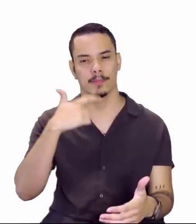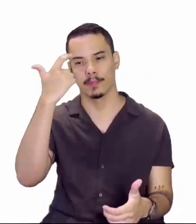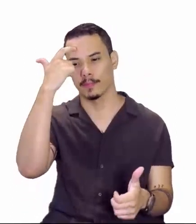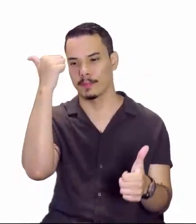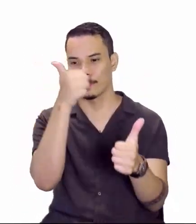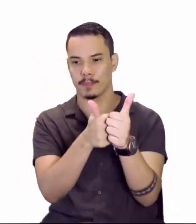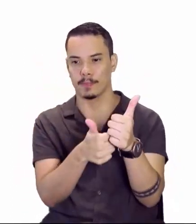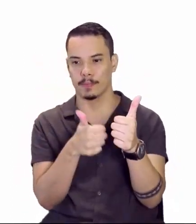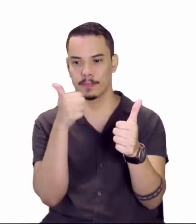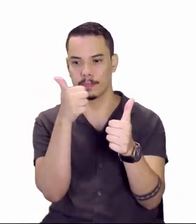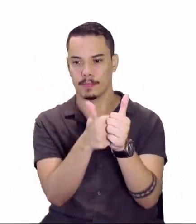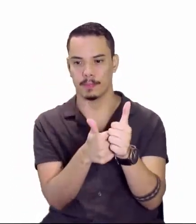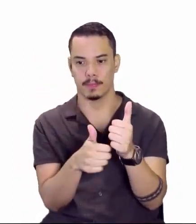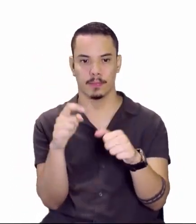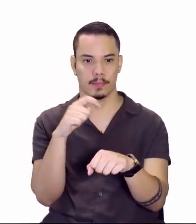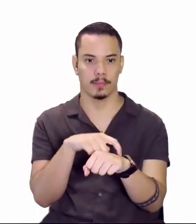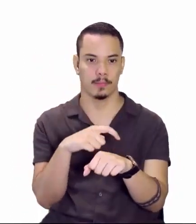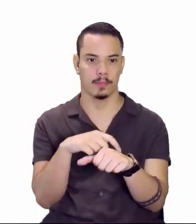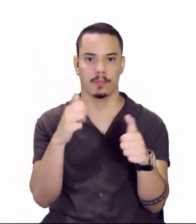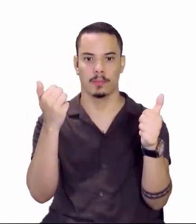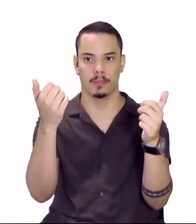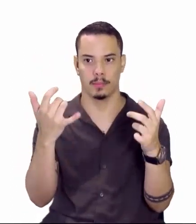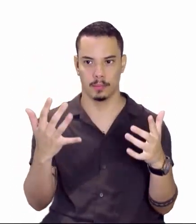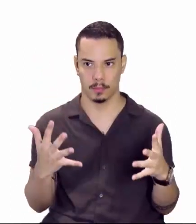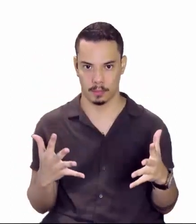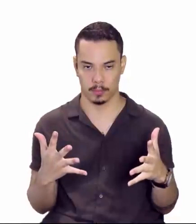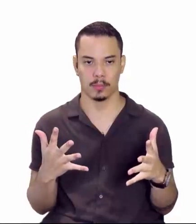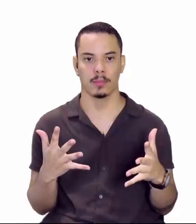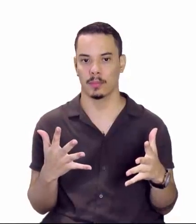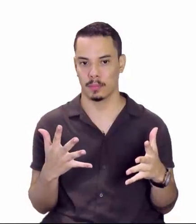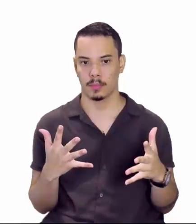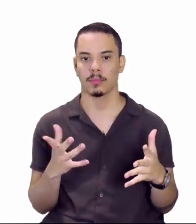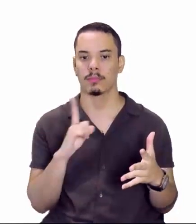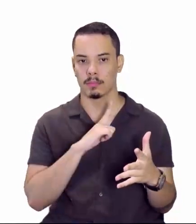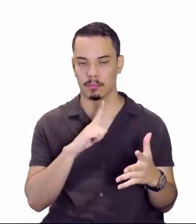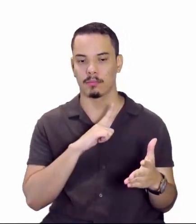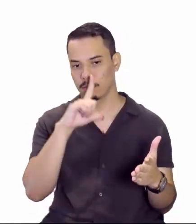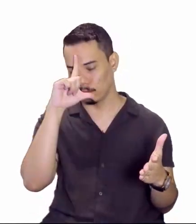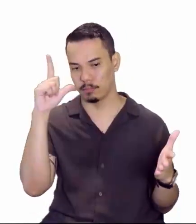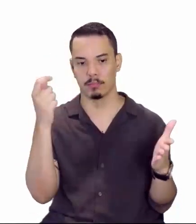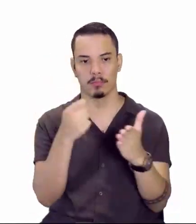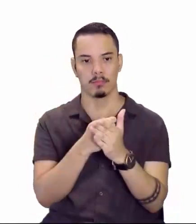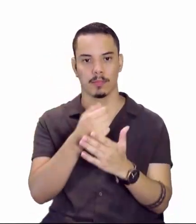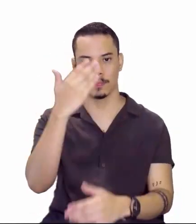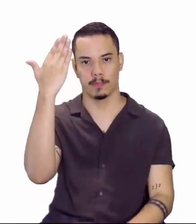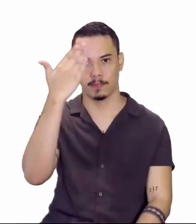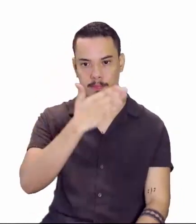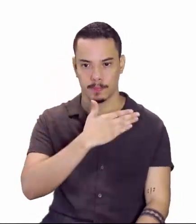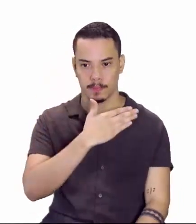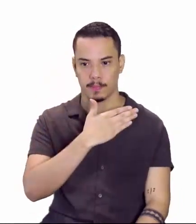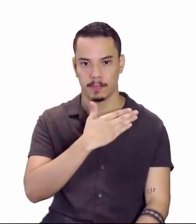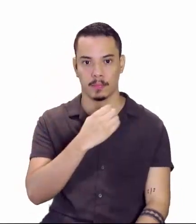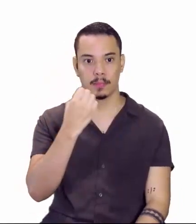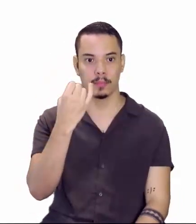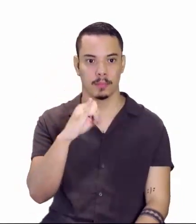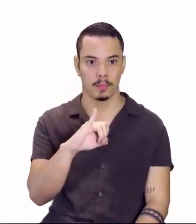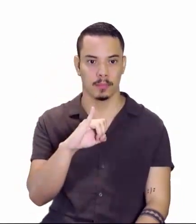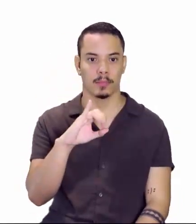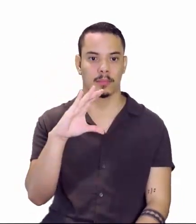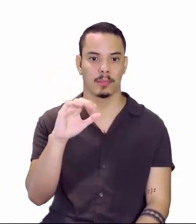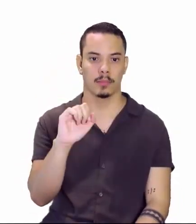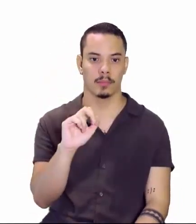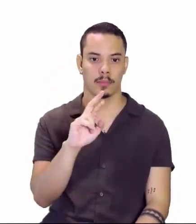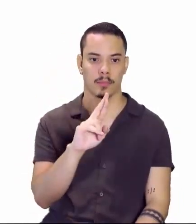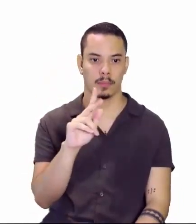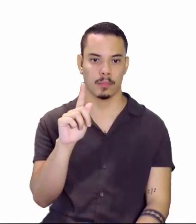raciocínio na hora do comentário do enunciado, está devidamente comprovado. Sendo carga negativa, dizemos